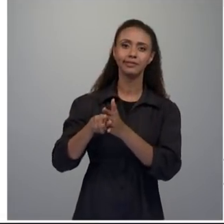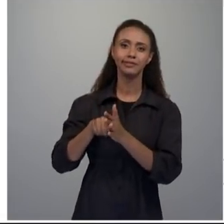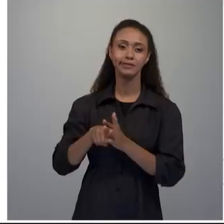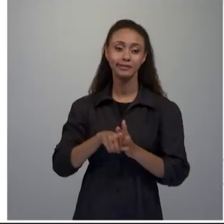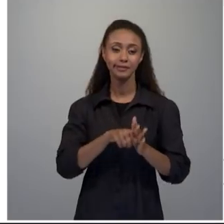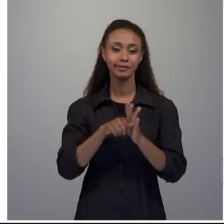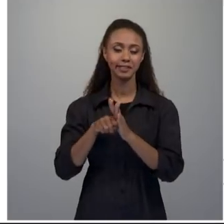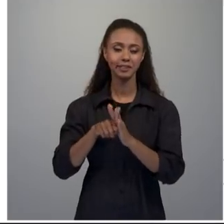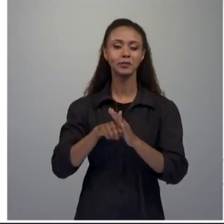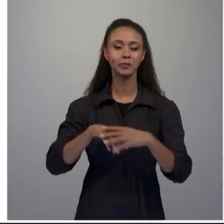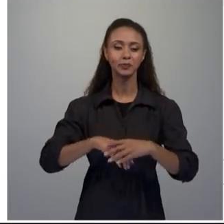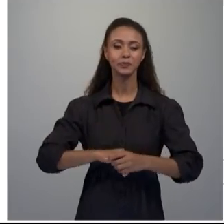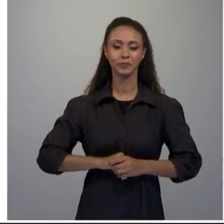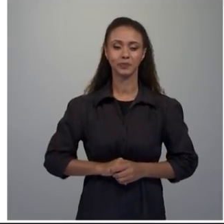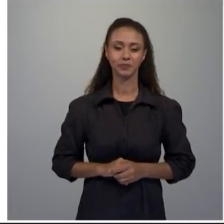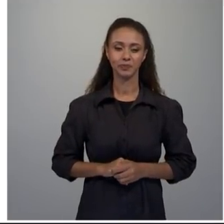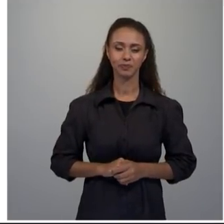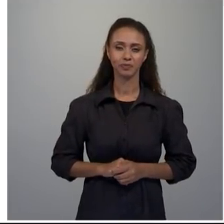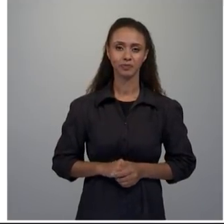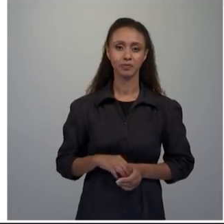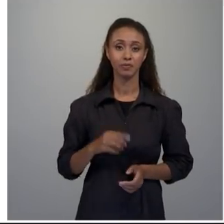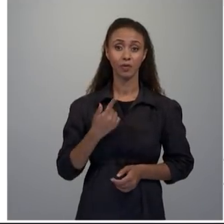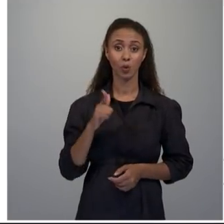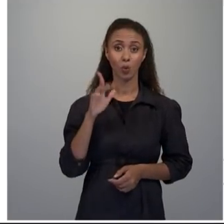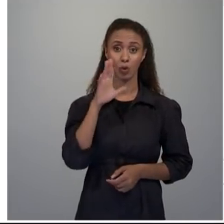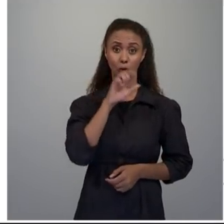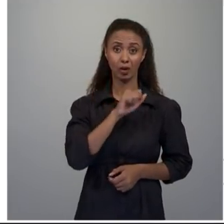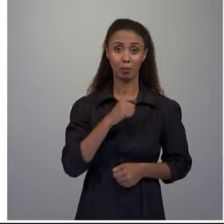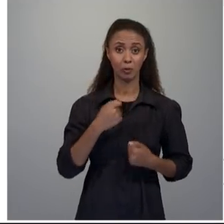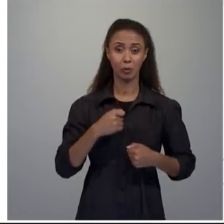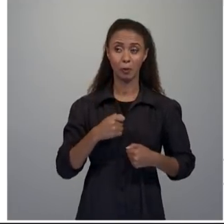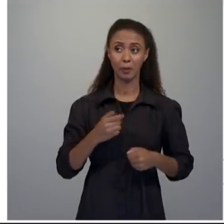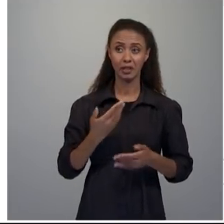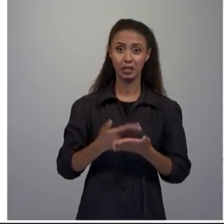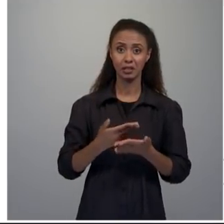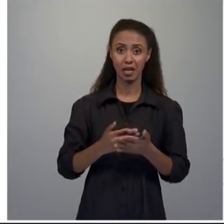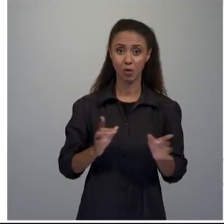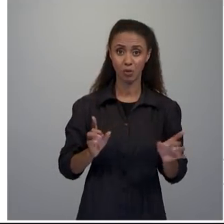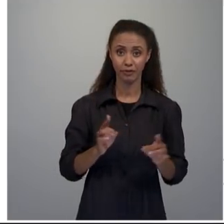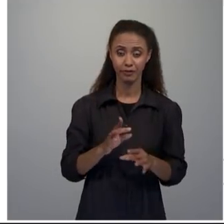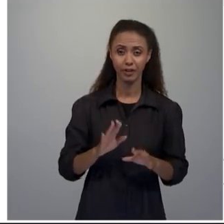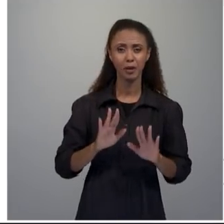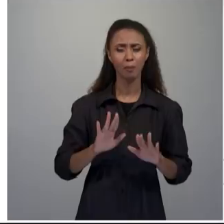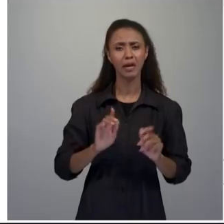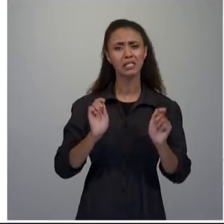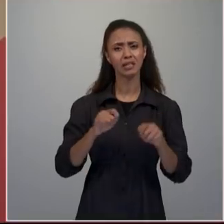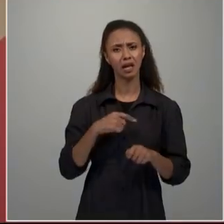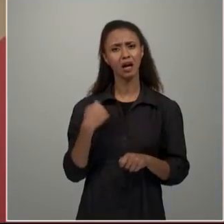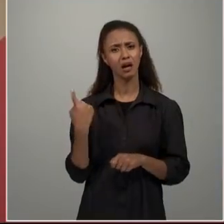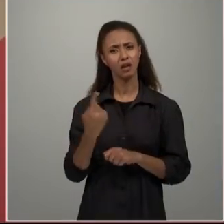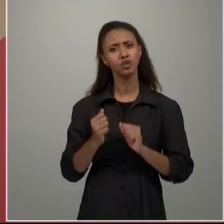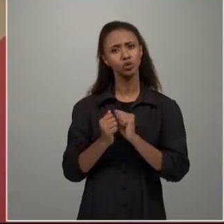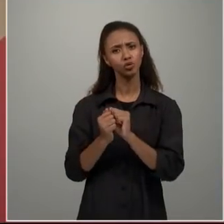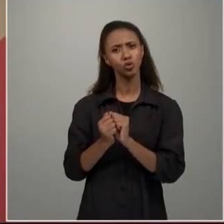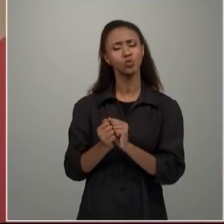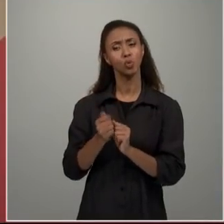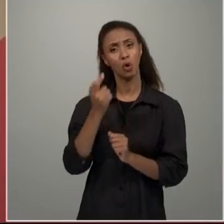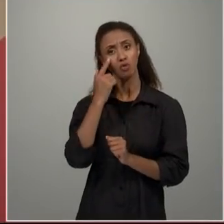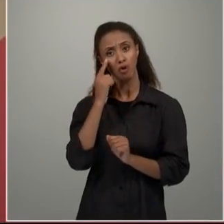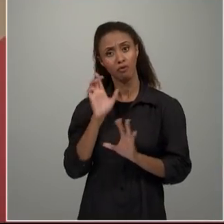deixa eu ver só que rapidinho porque a gente terminar nossa aula mas a gente pode fazer uma lista juntos eu vou conversar com as meninas pra gente um